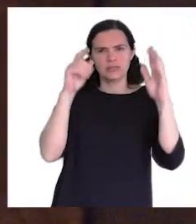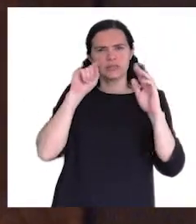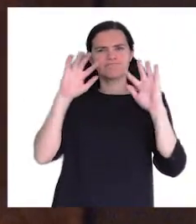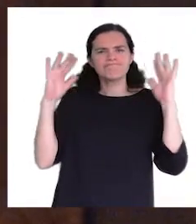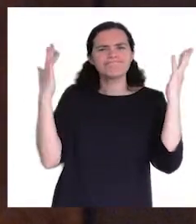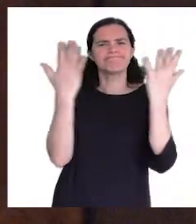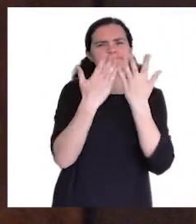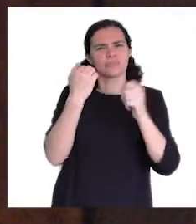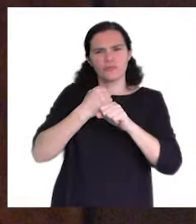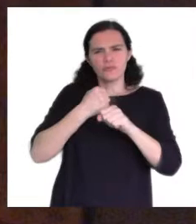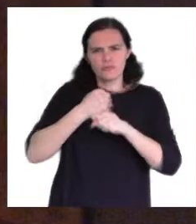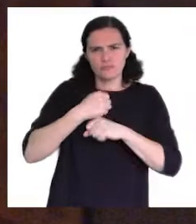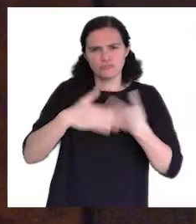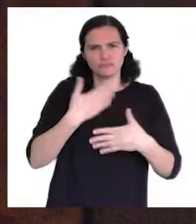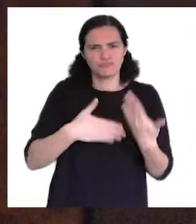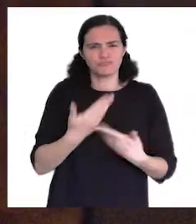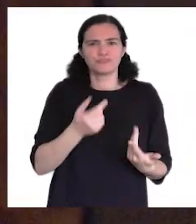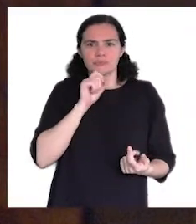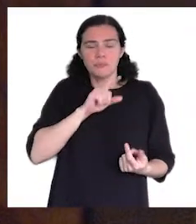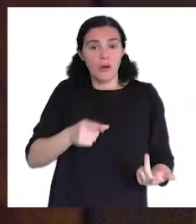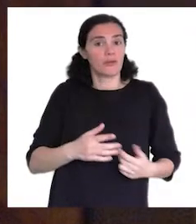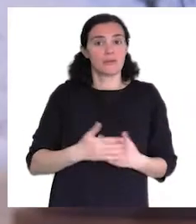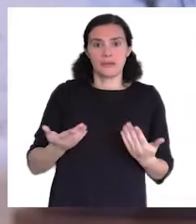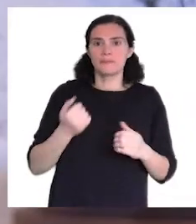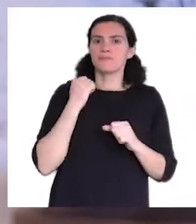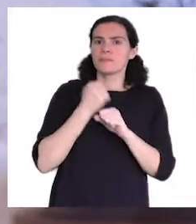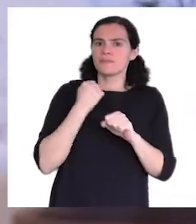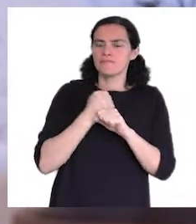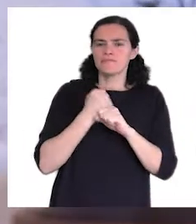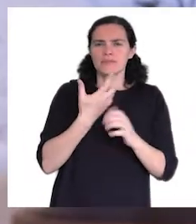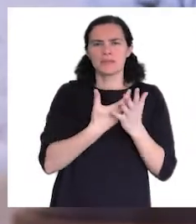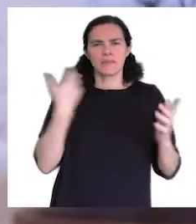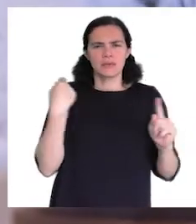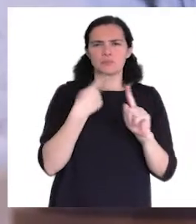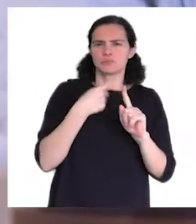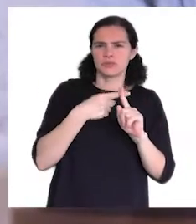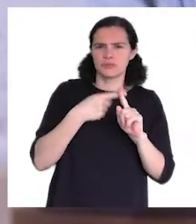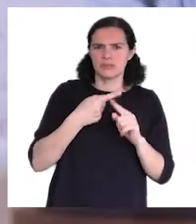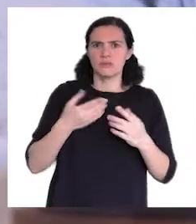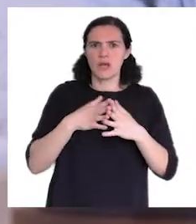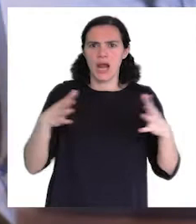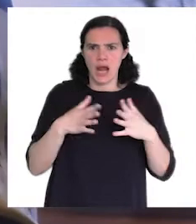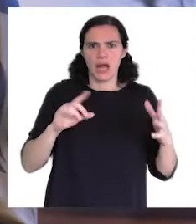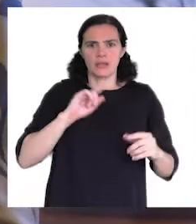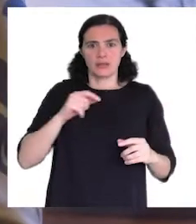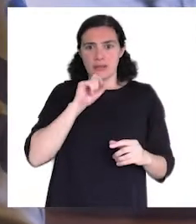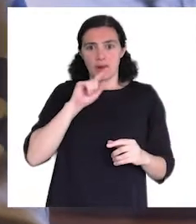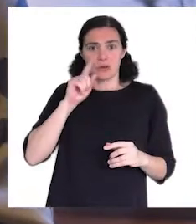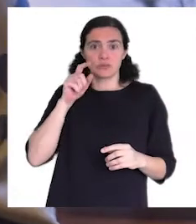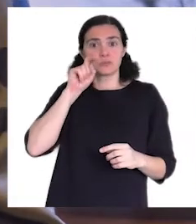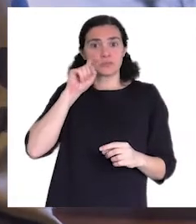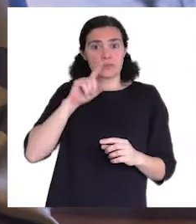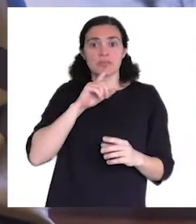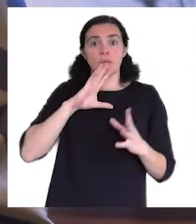ecologicamente tem a sua funcionalidade e que tem aqui um papel de impacto positivo muito grande para a nossa